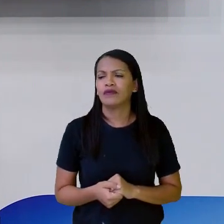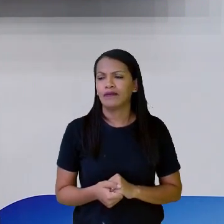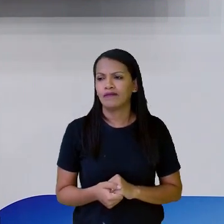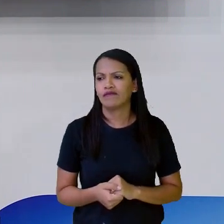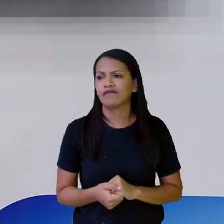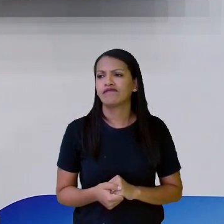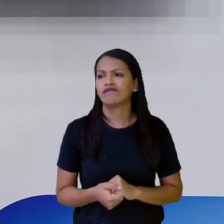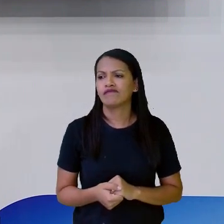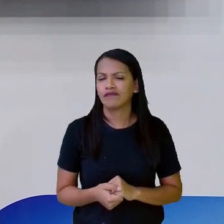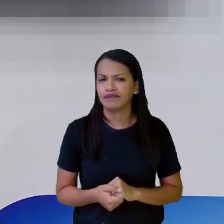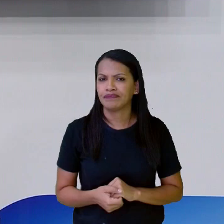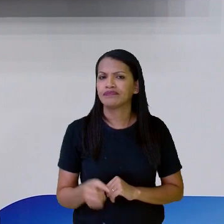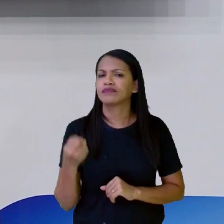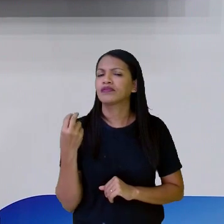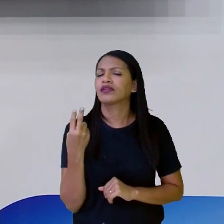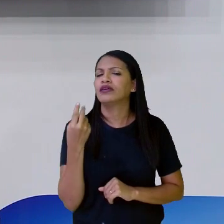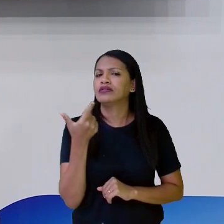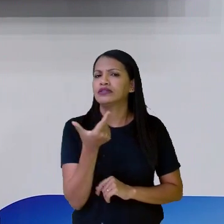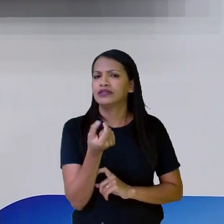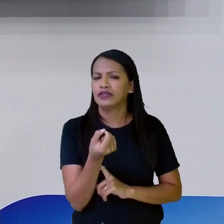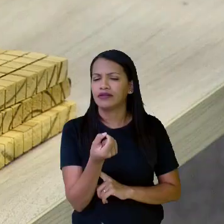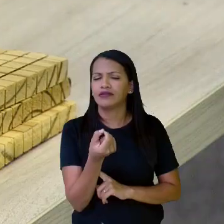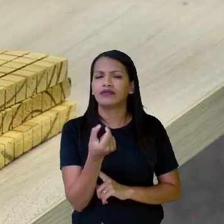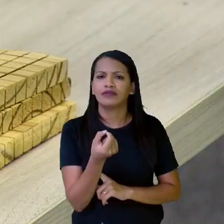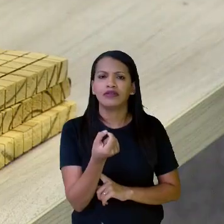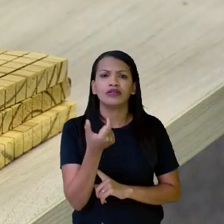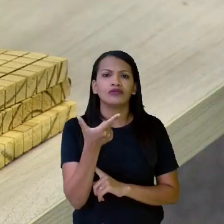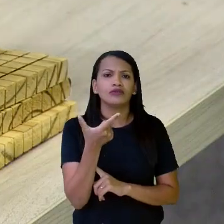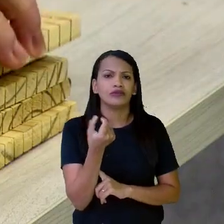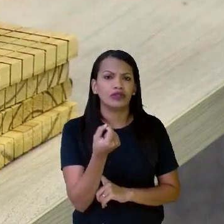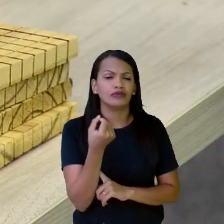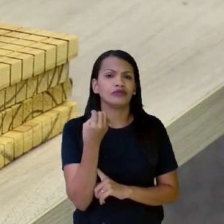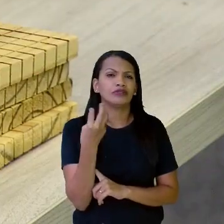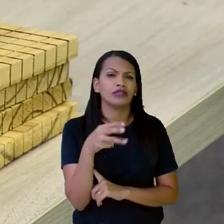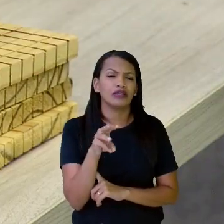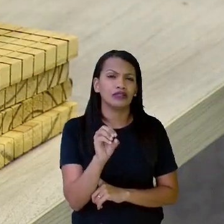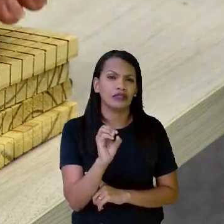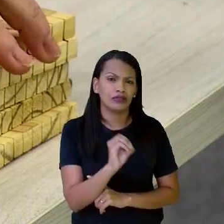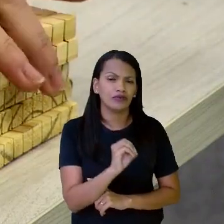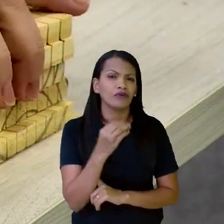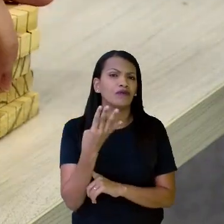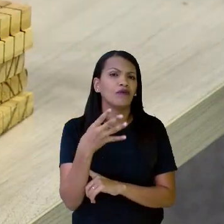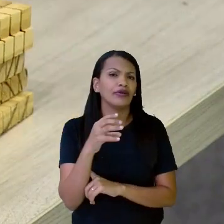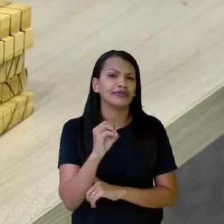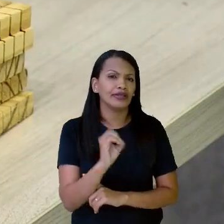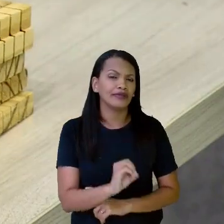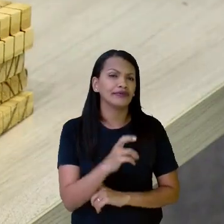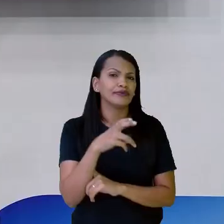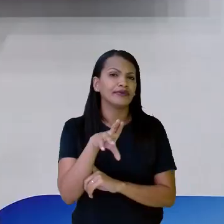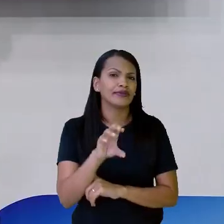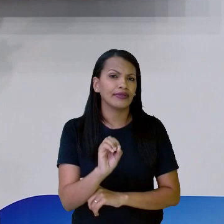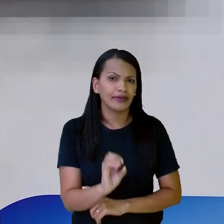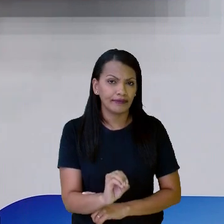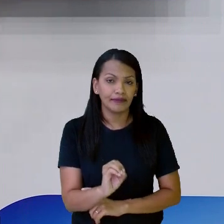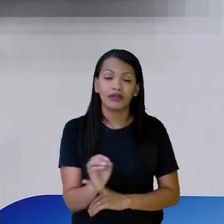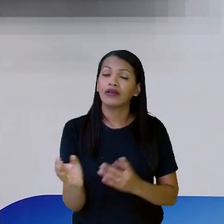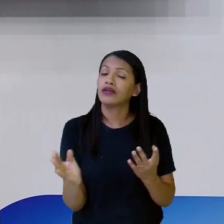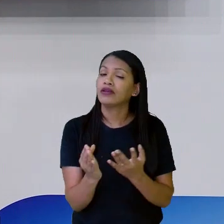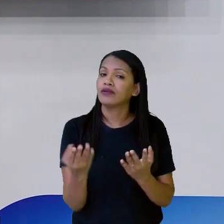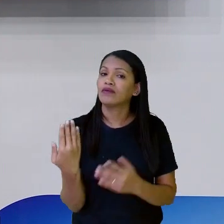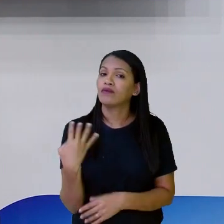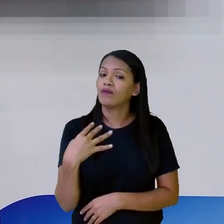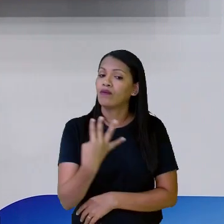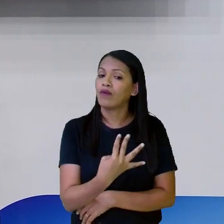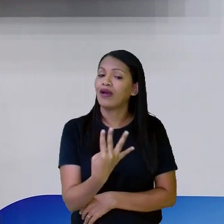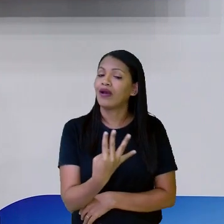100, 200, 300, 400, 500 e 40. Eu